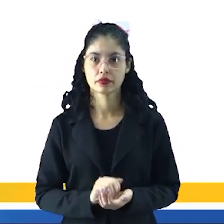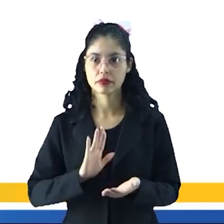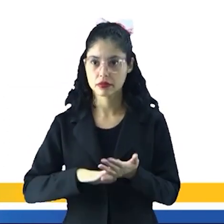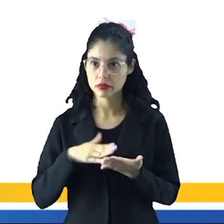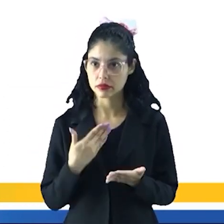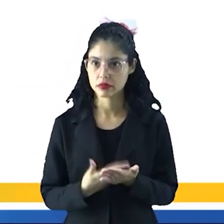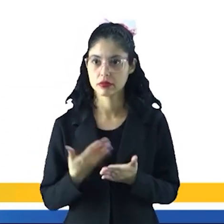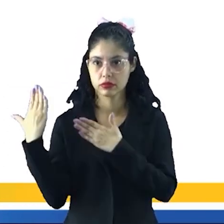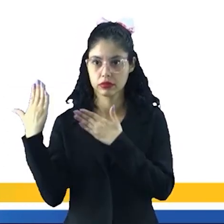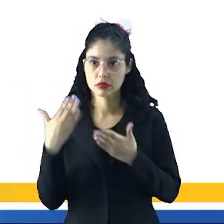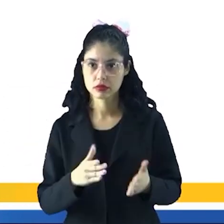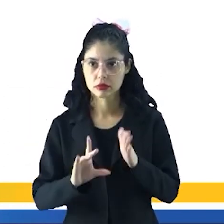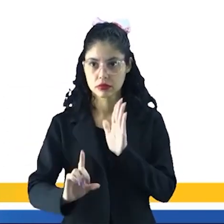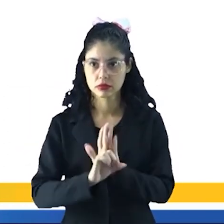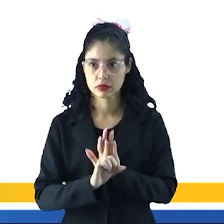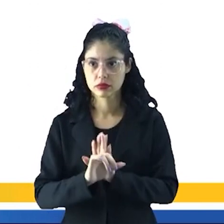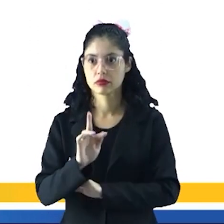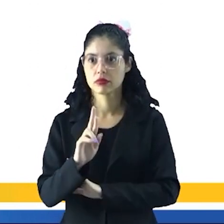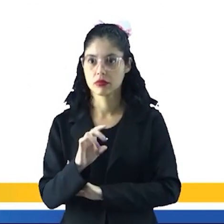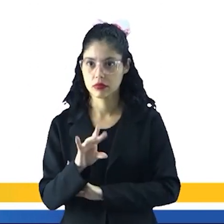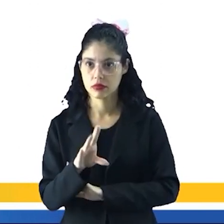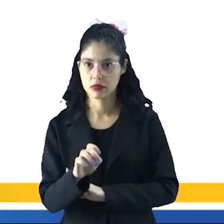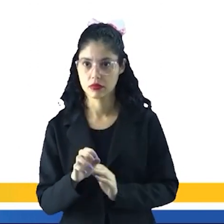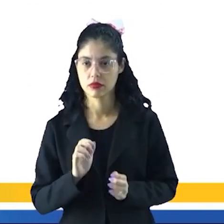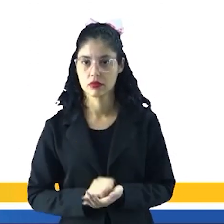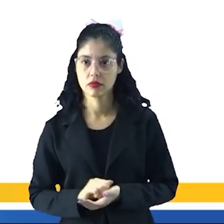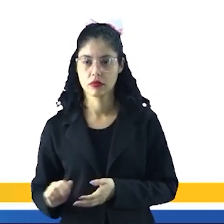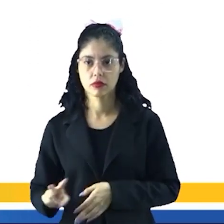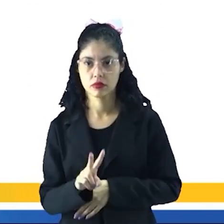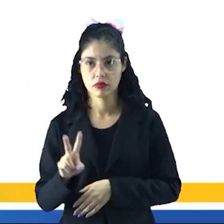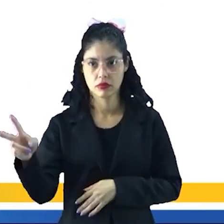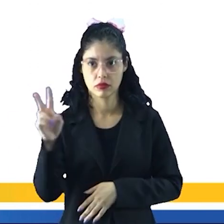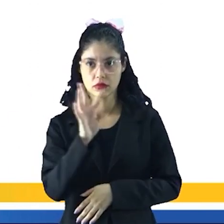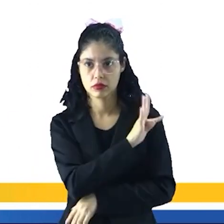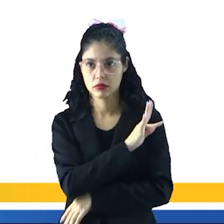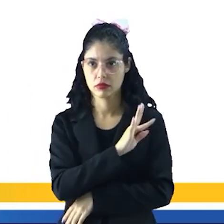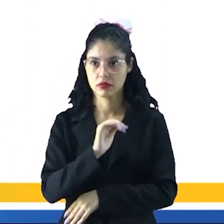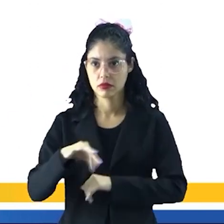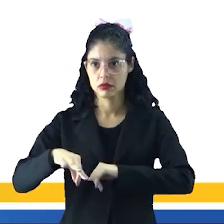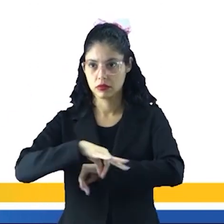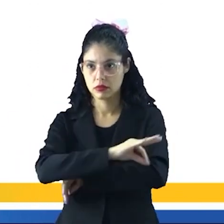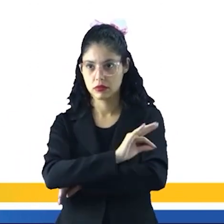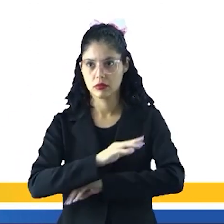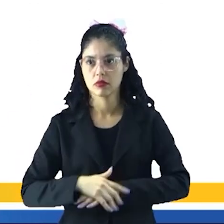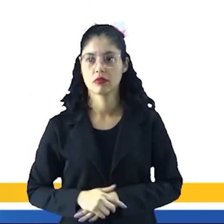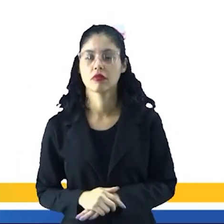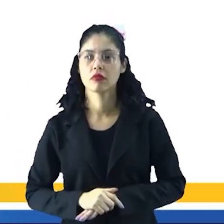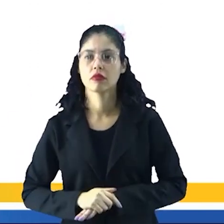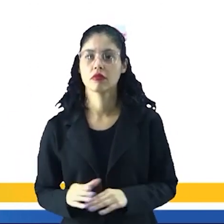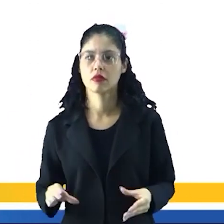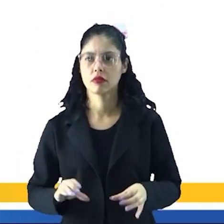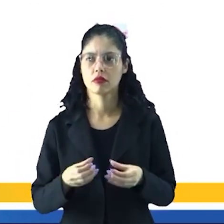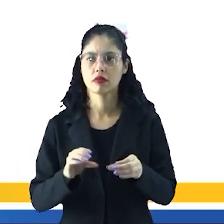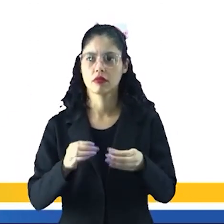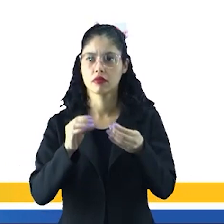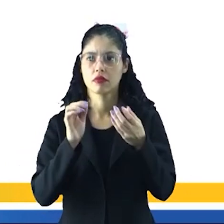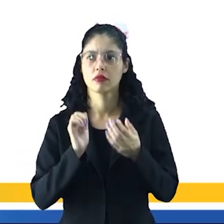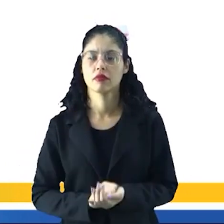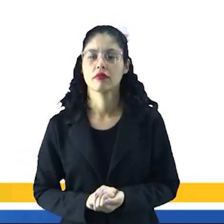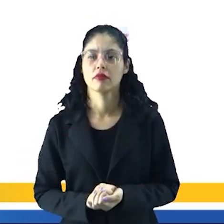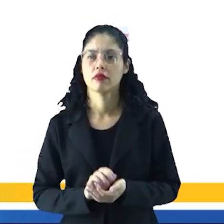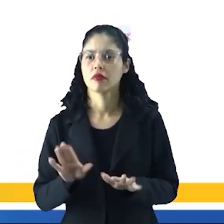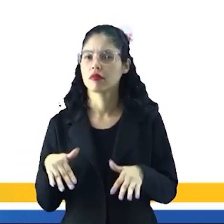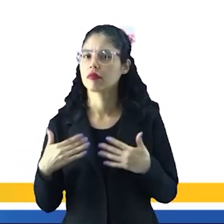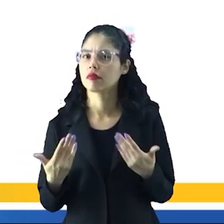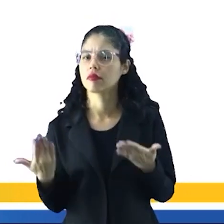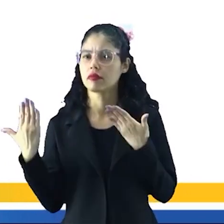oníricos, interpretação subjetiva da lei da gravidade, valorização de técnicas de artesanato. Acabamos de falar